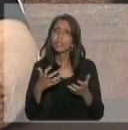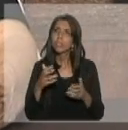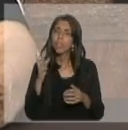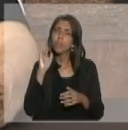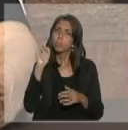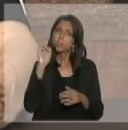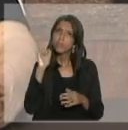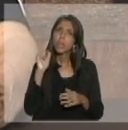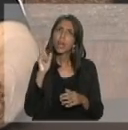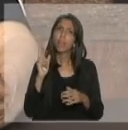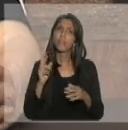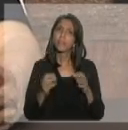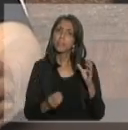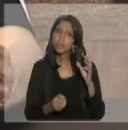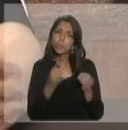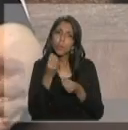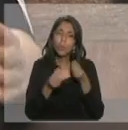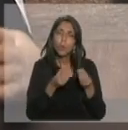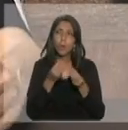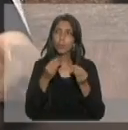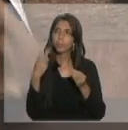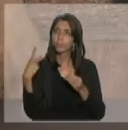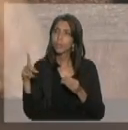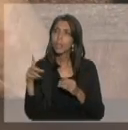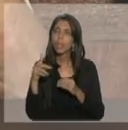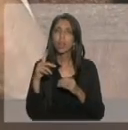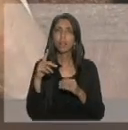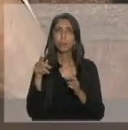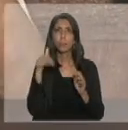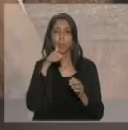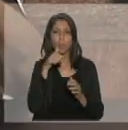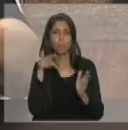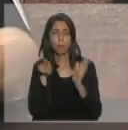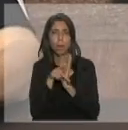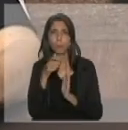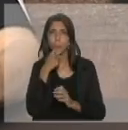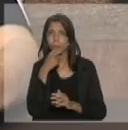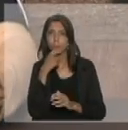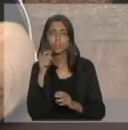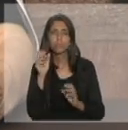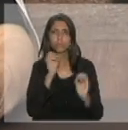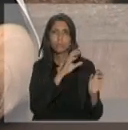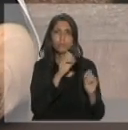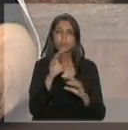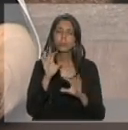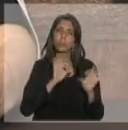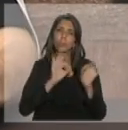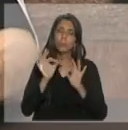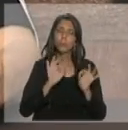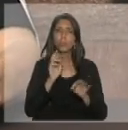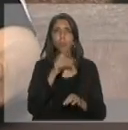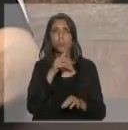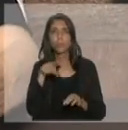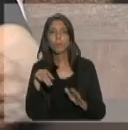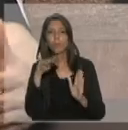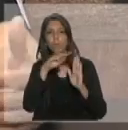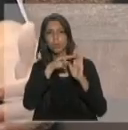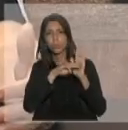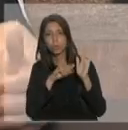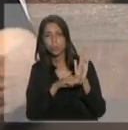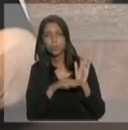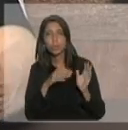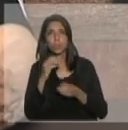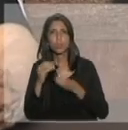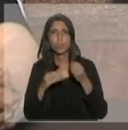de introduzir o método da Royal Academy of Dance, de Londres, que é um método de preparação de professores, de metodologia de como